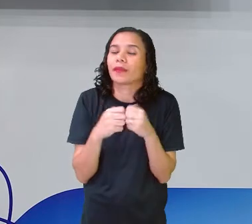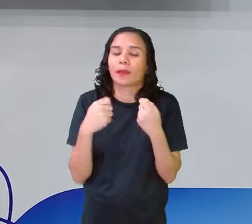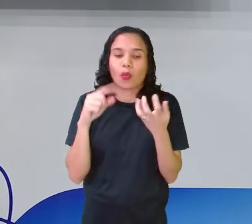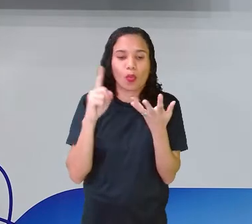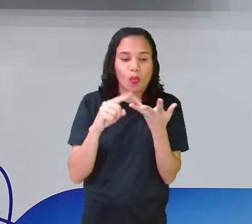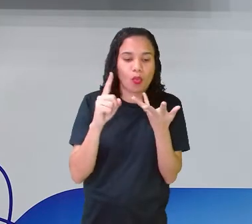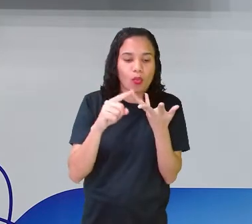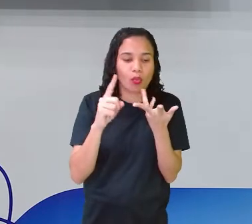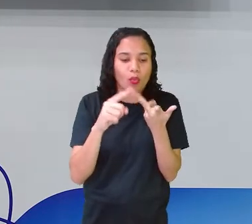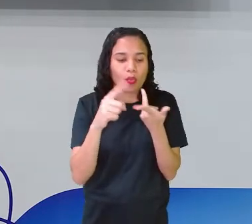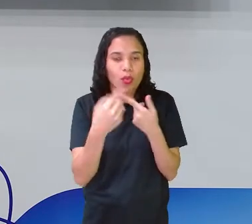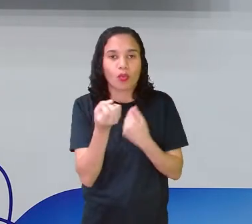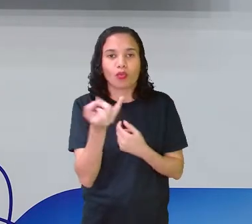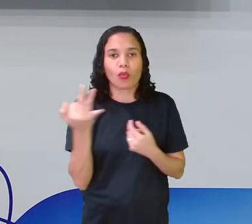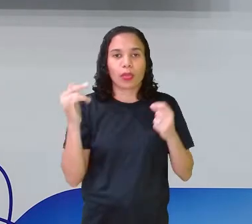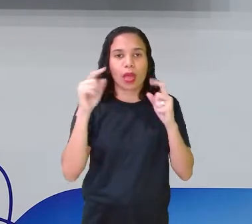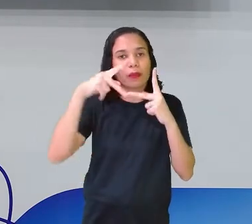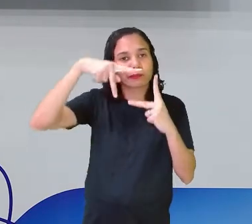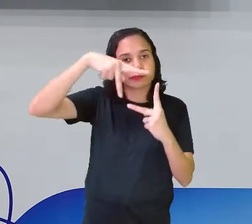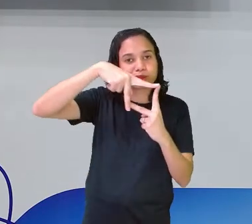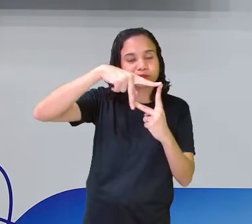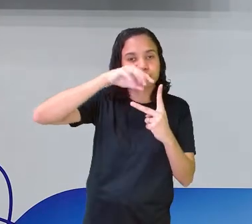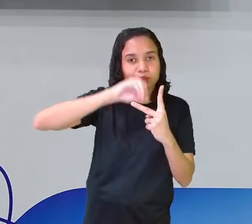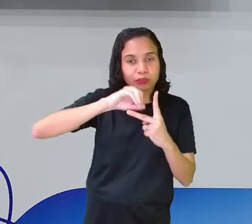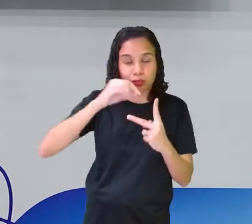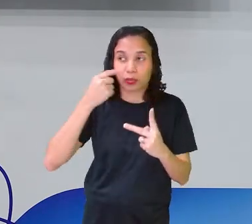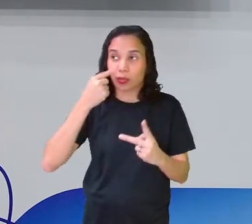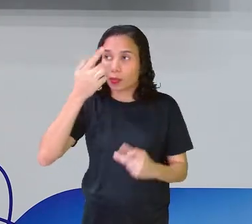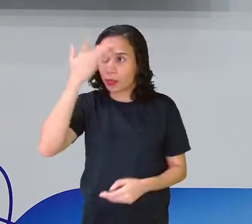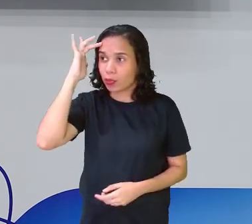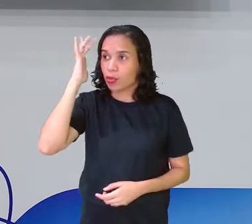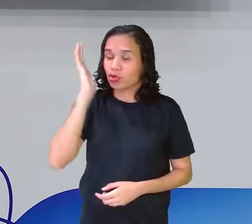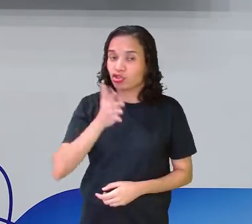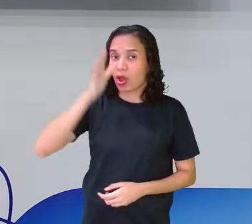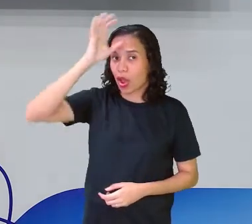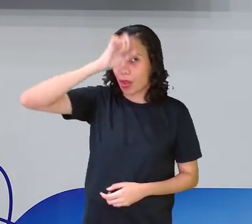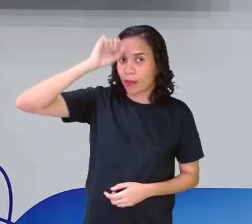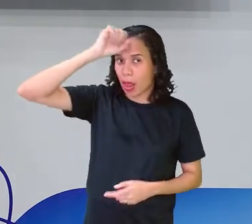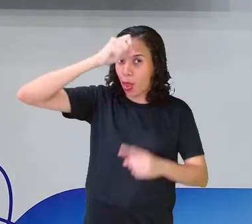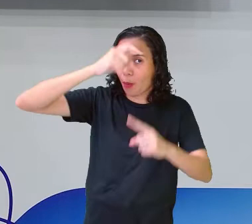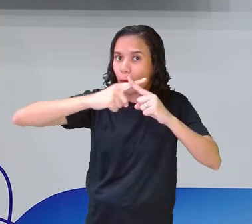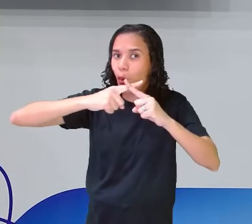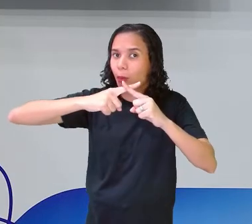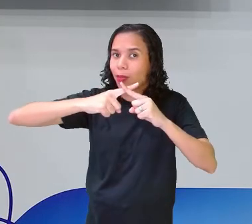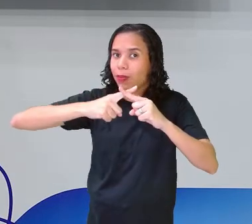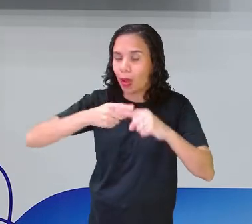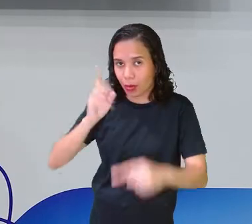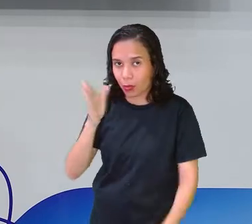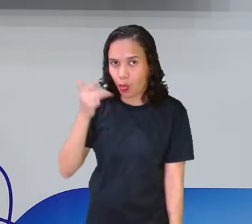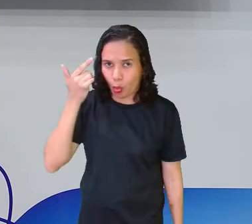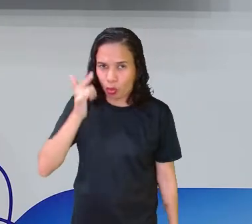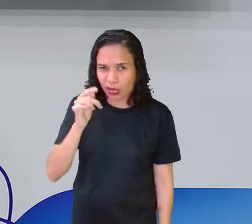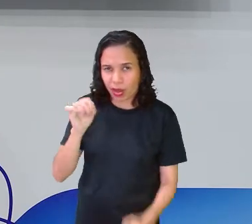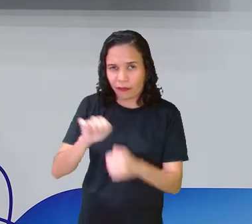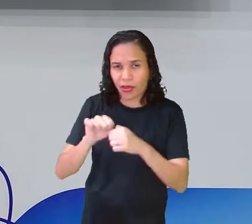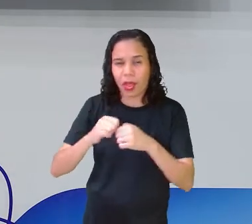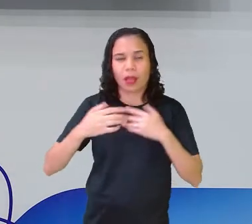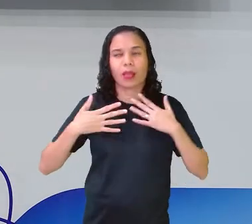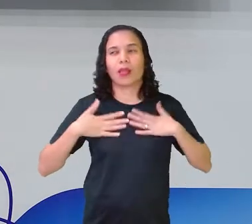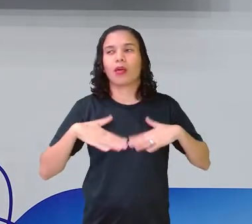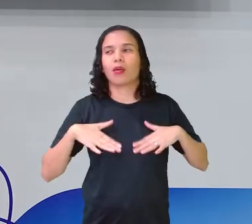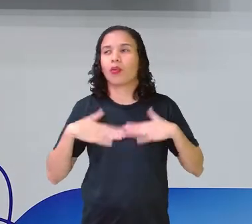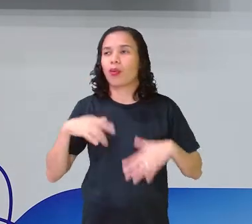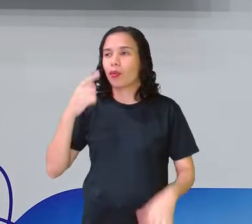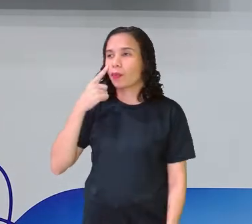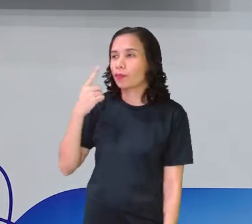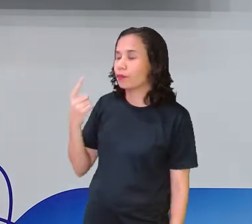Contar a quantidade de quadradinhos. Ó. Você já aprendeu multiplicação. Consegue fazer isso tranquilamente.